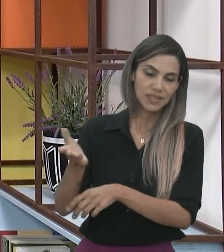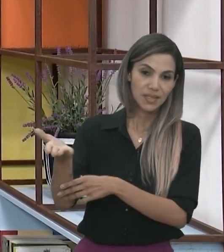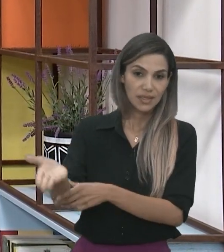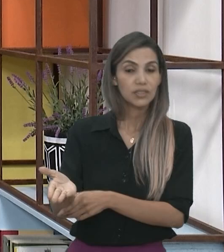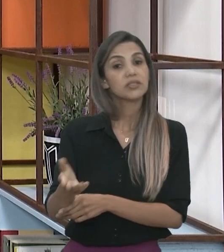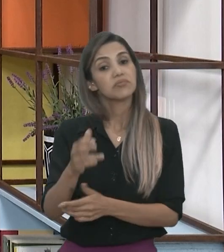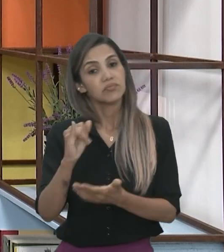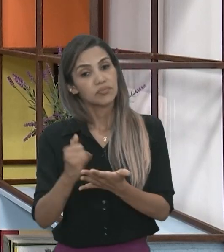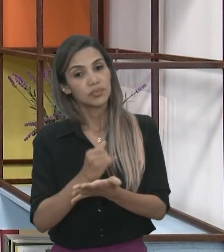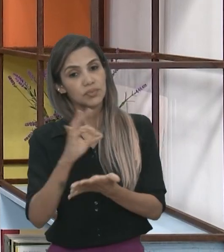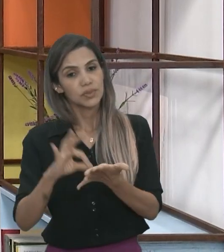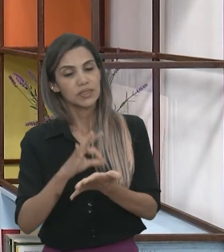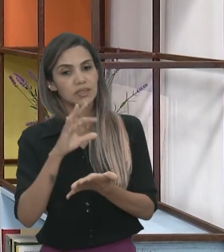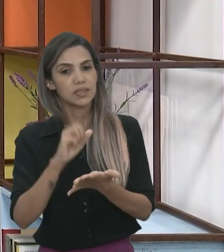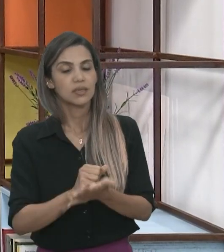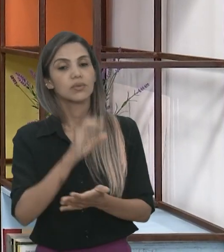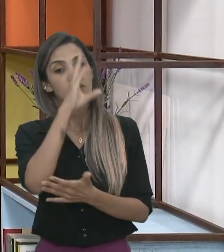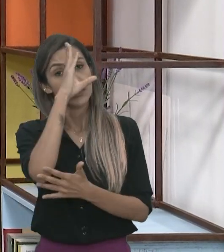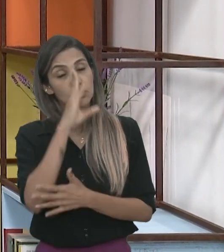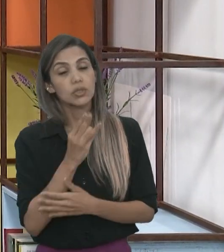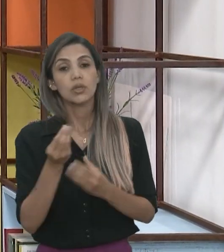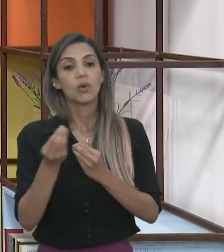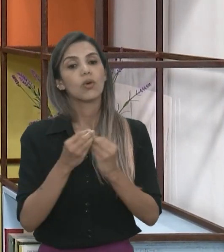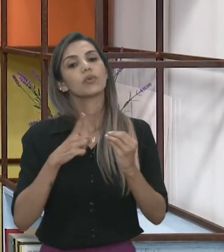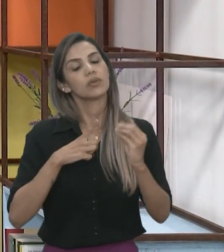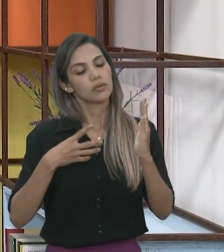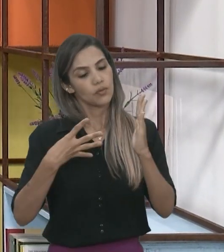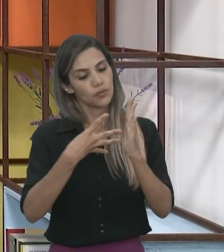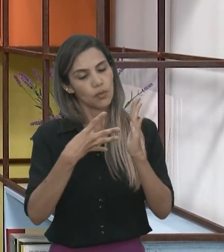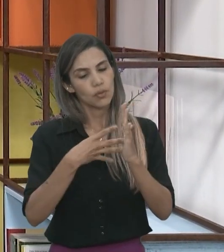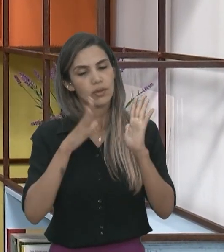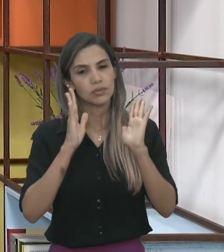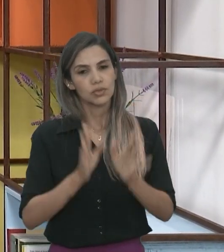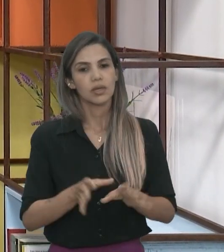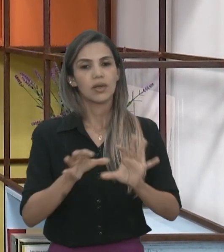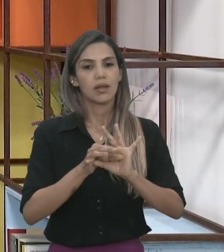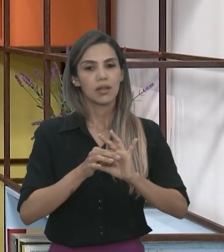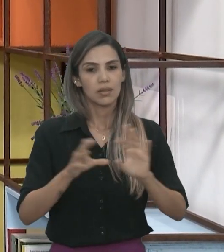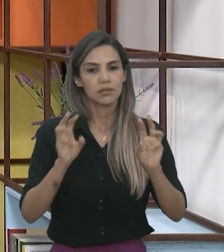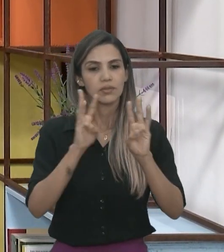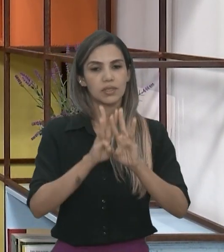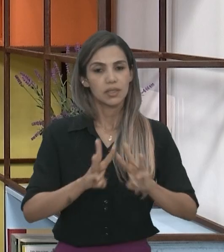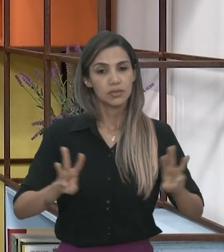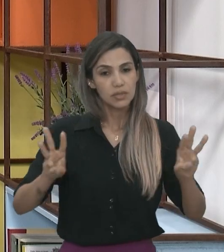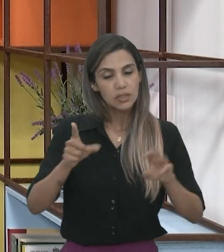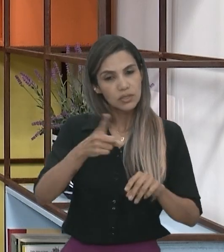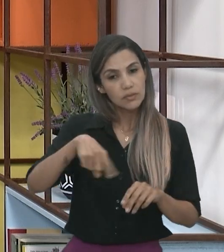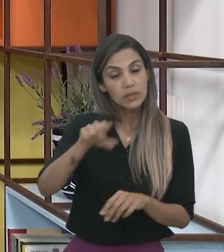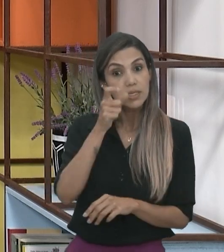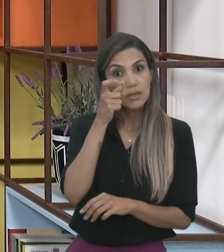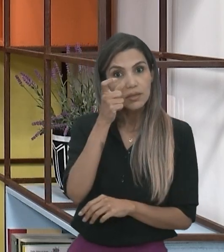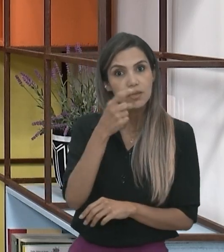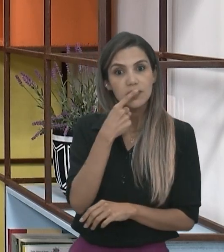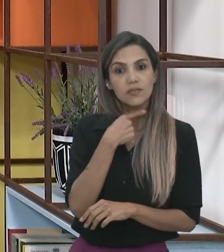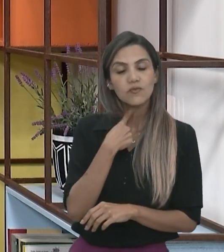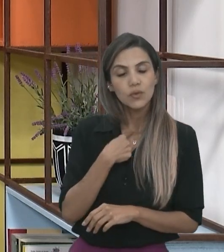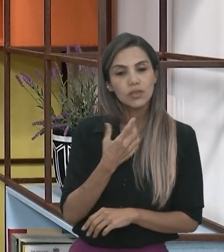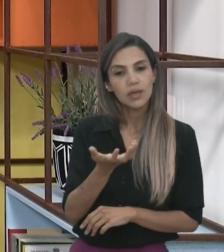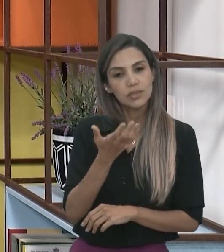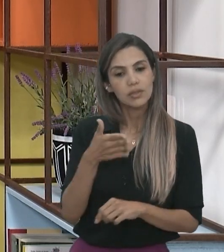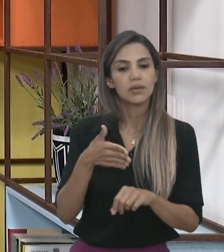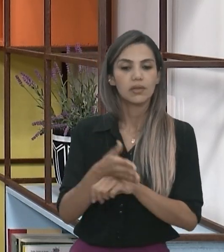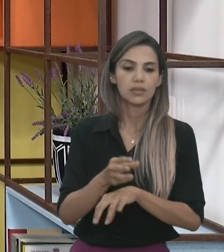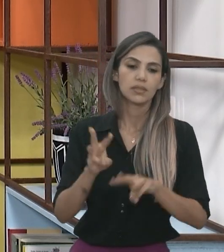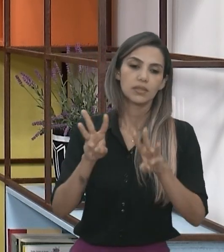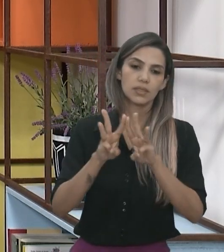são gratuitas e devem ser feitas pelo formulário disponível no site da FEFD. Então, se você se interessou, entre lá no site que